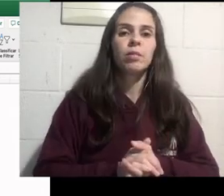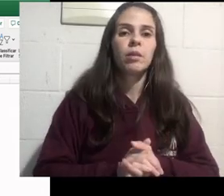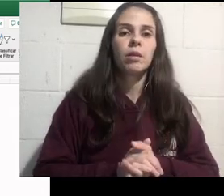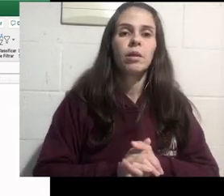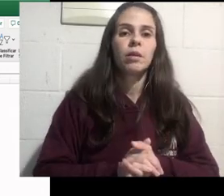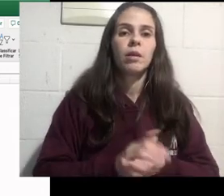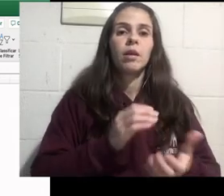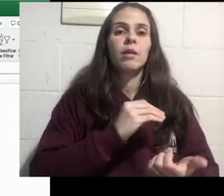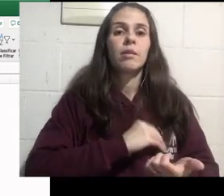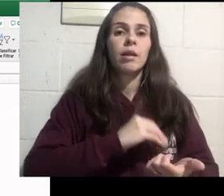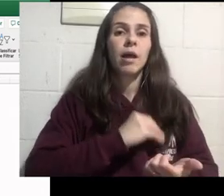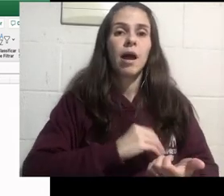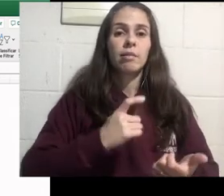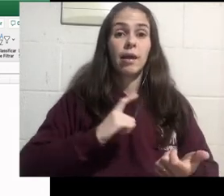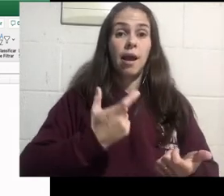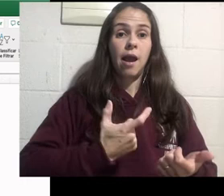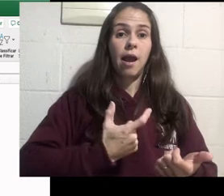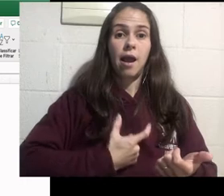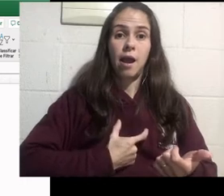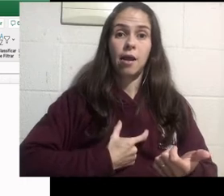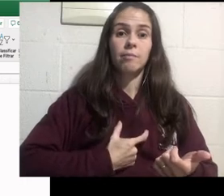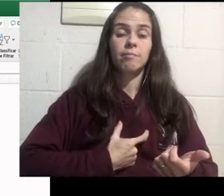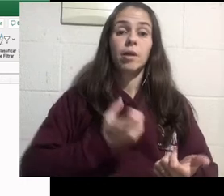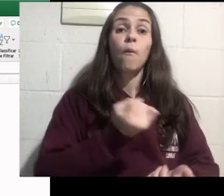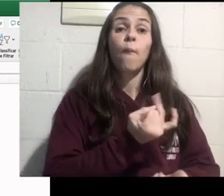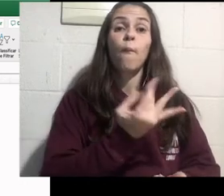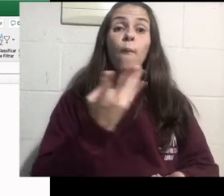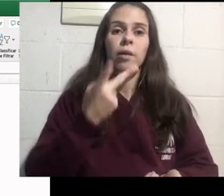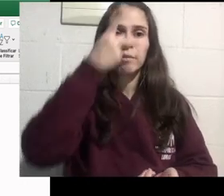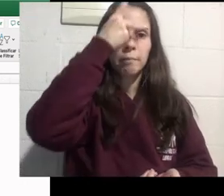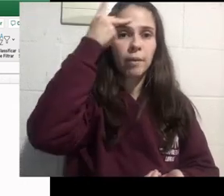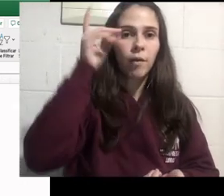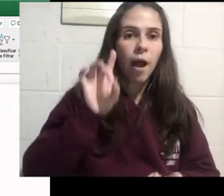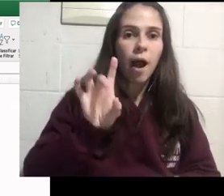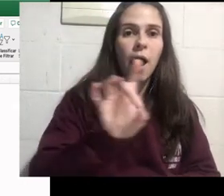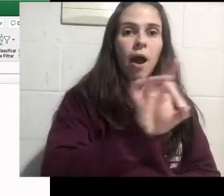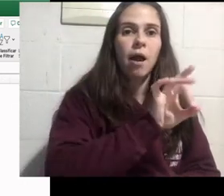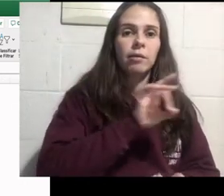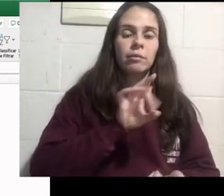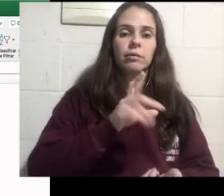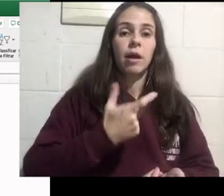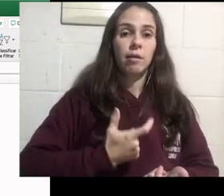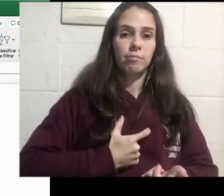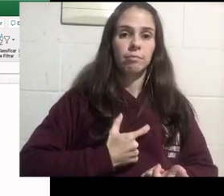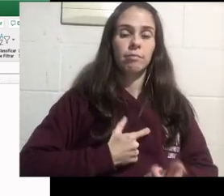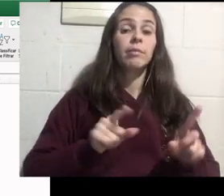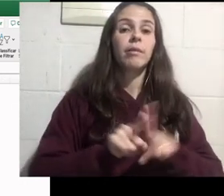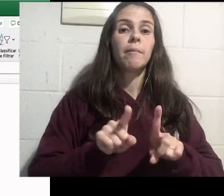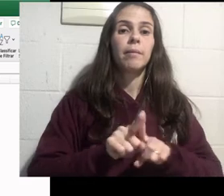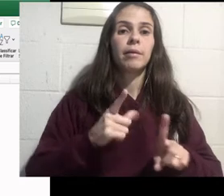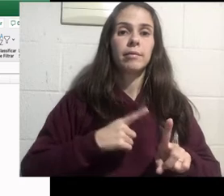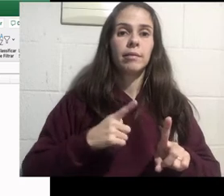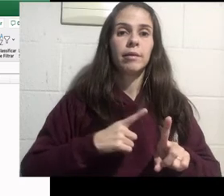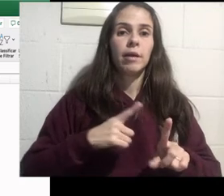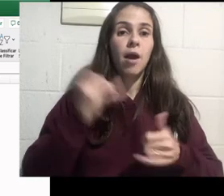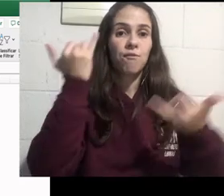Então, aqui eu tenho os cargos, né? A quantidade de pessoas em cada cargo. E aqui eu tenho a